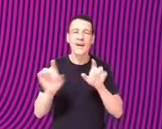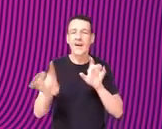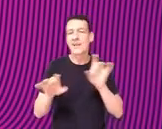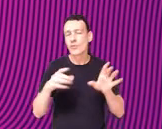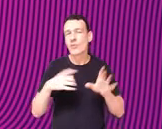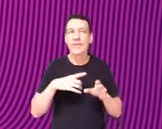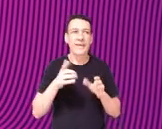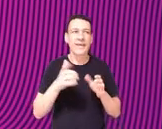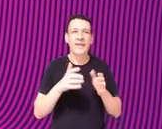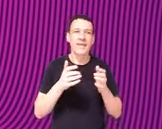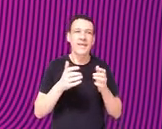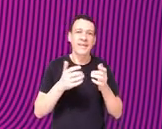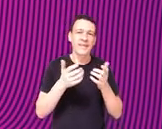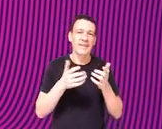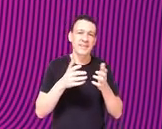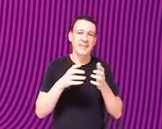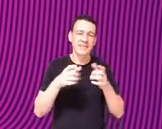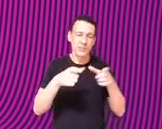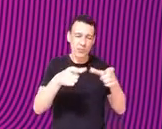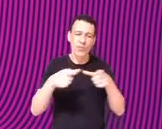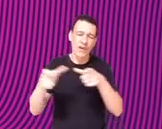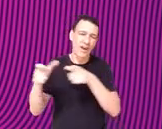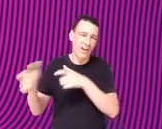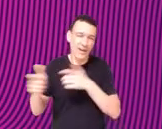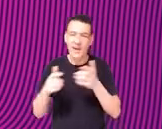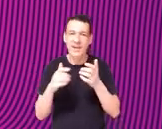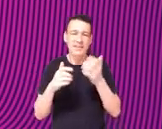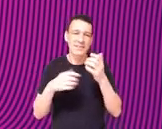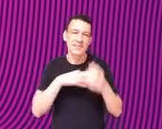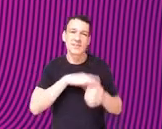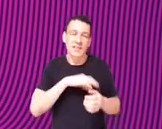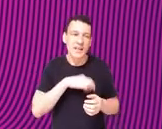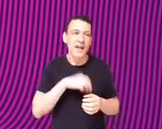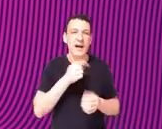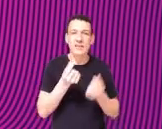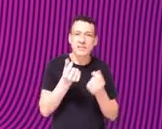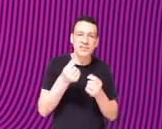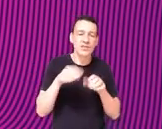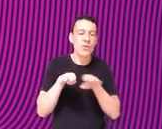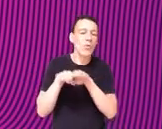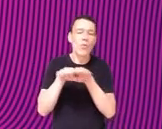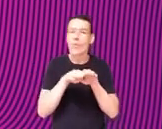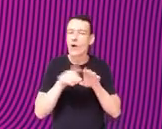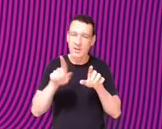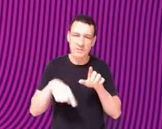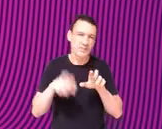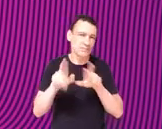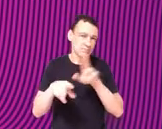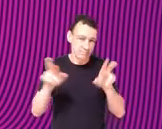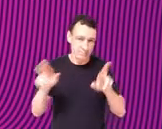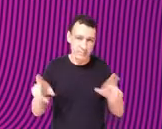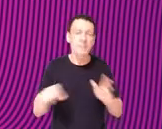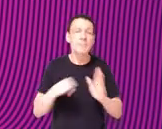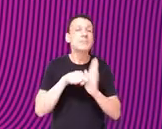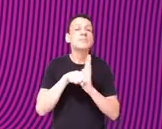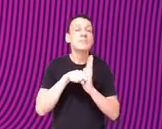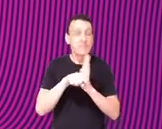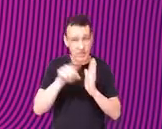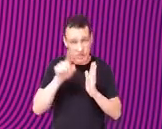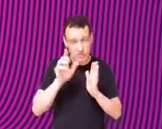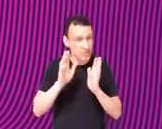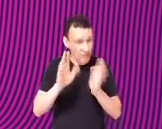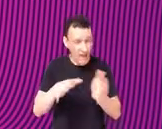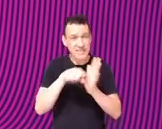vários países, nas várias regiões, e temos aqui um estudo baseado numa análise de vários ensaios clínicos e que